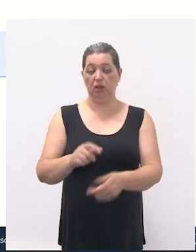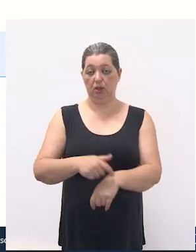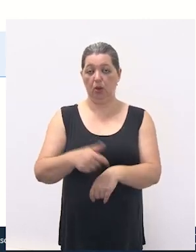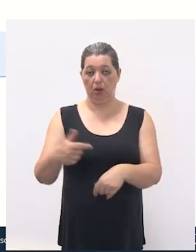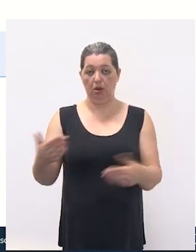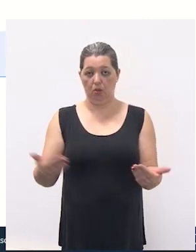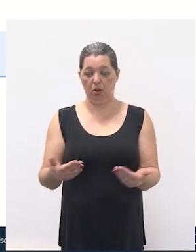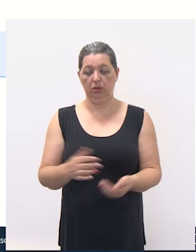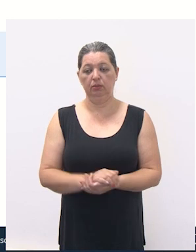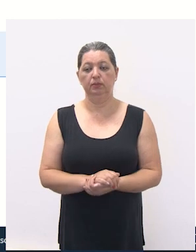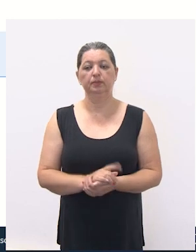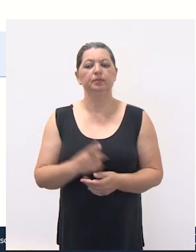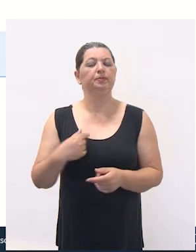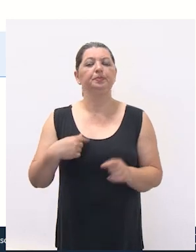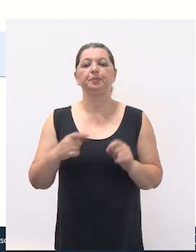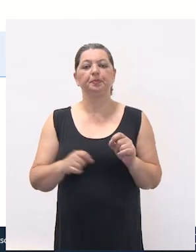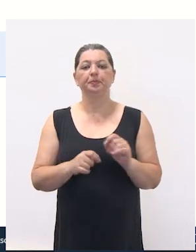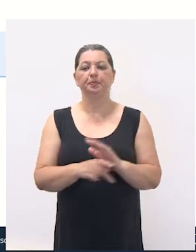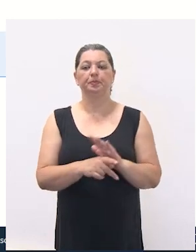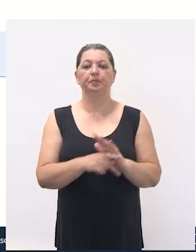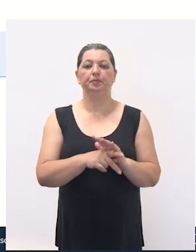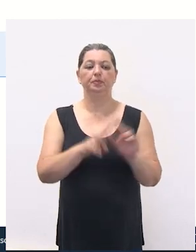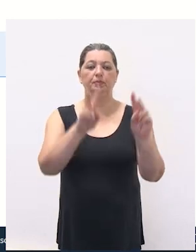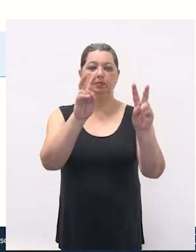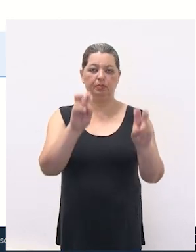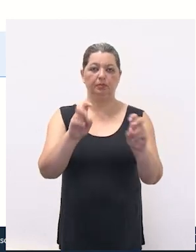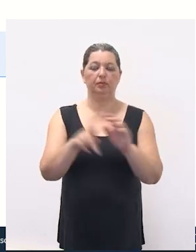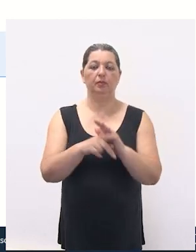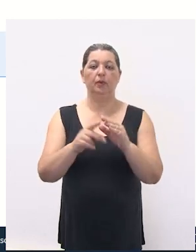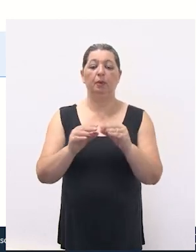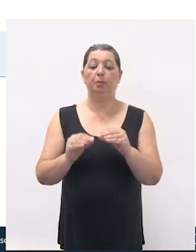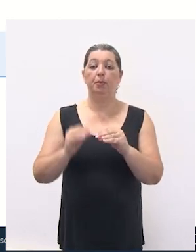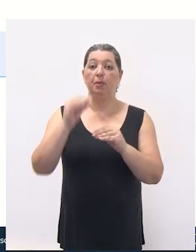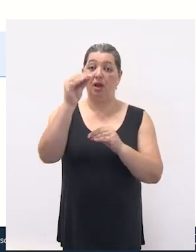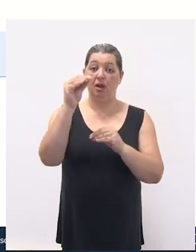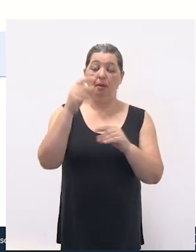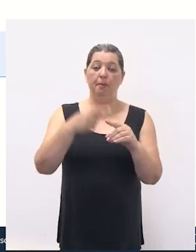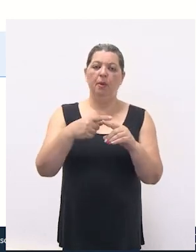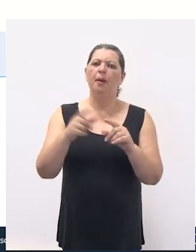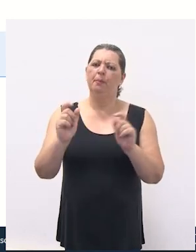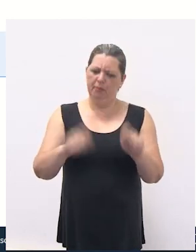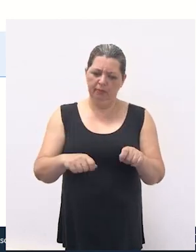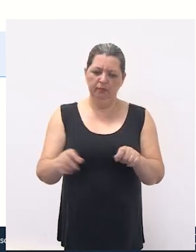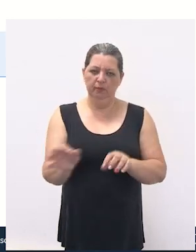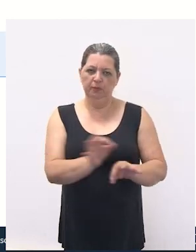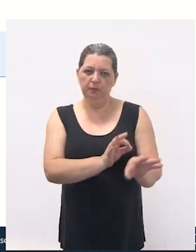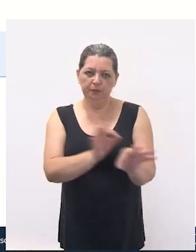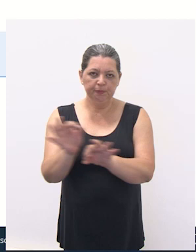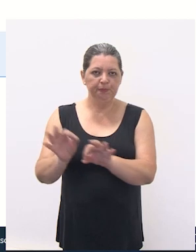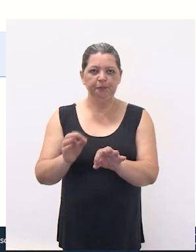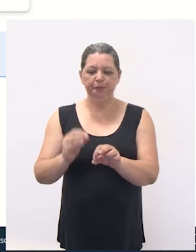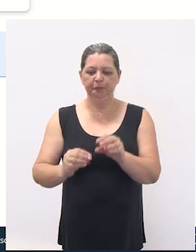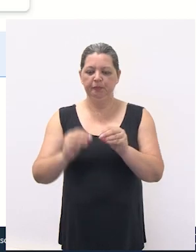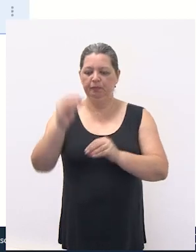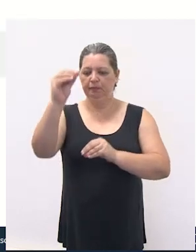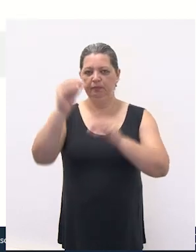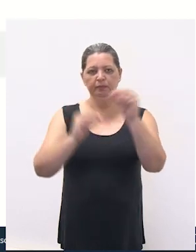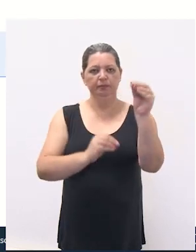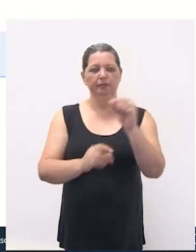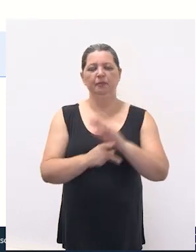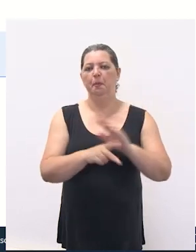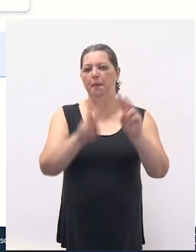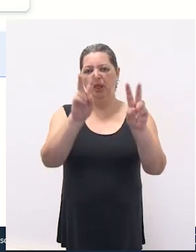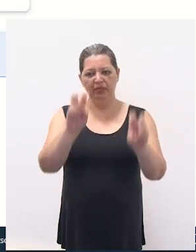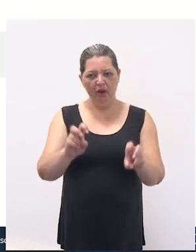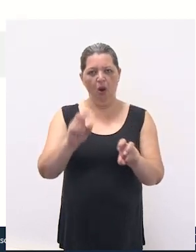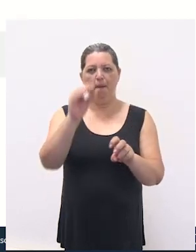faço? Eu ponho a unidade em curso para cima, porque a gente pode mover o tema, o tópico inteiro, para